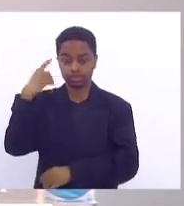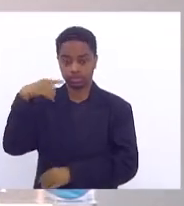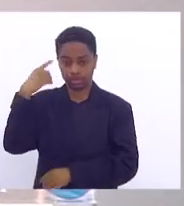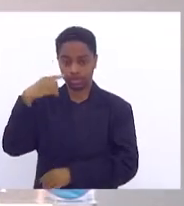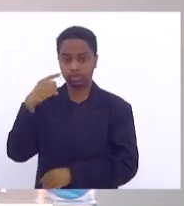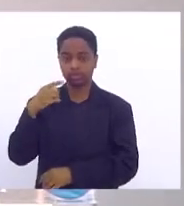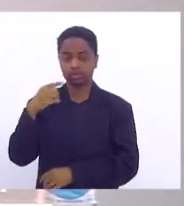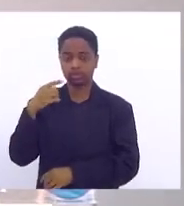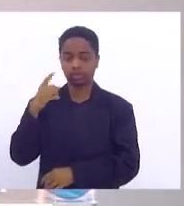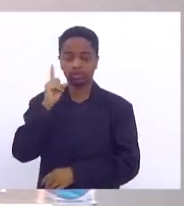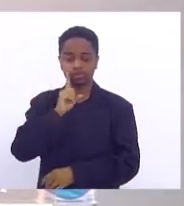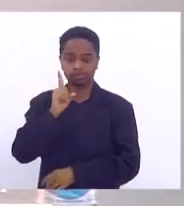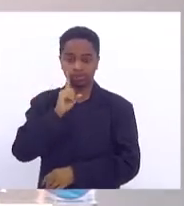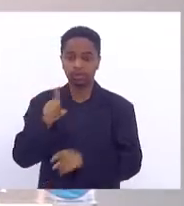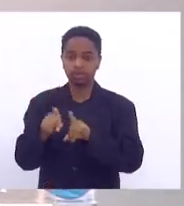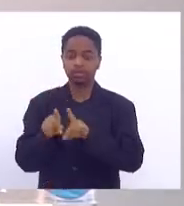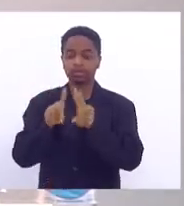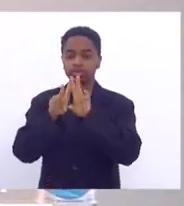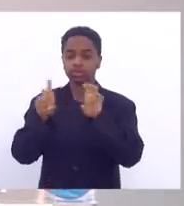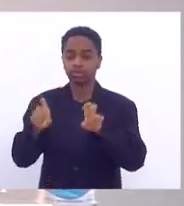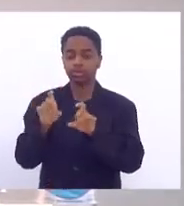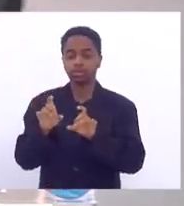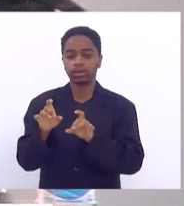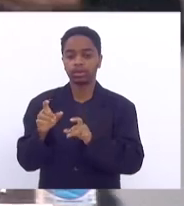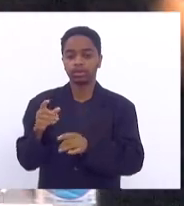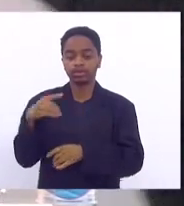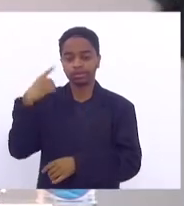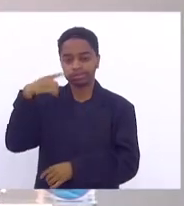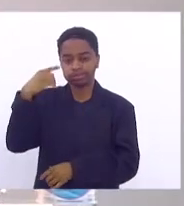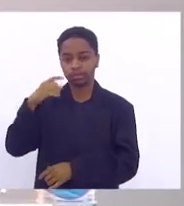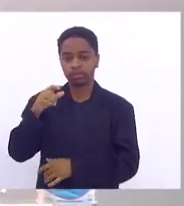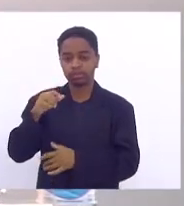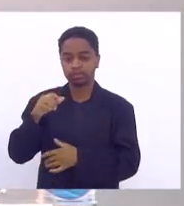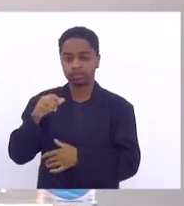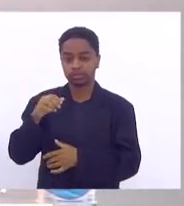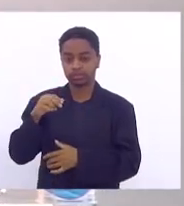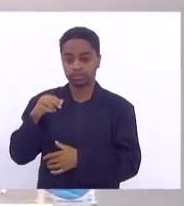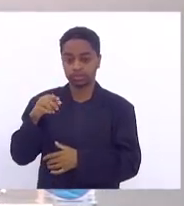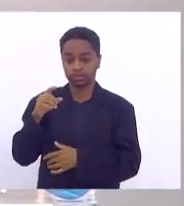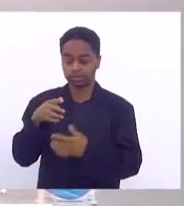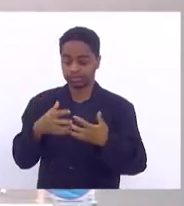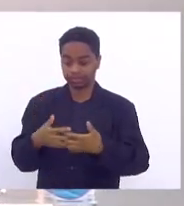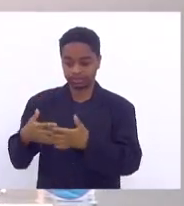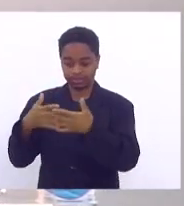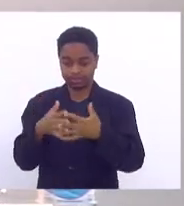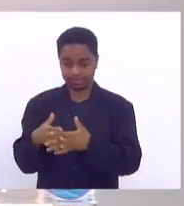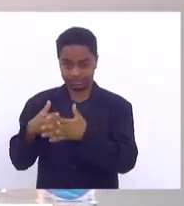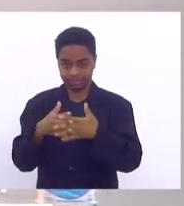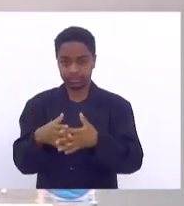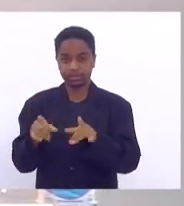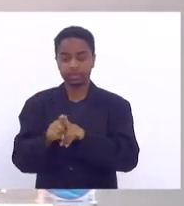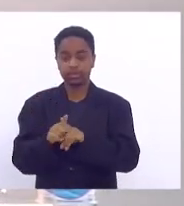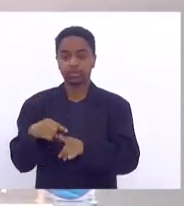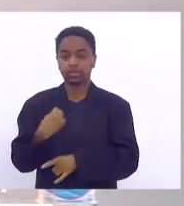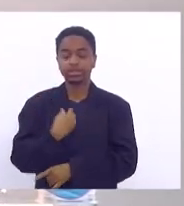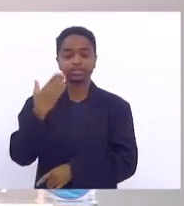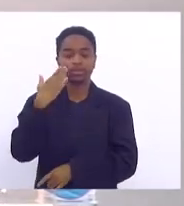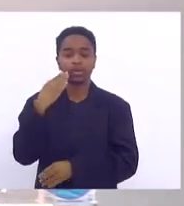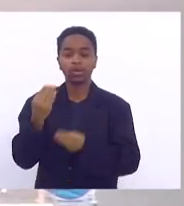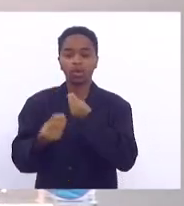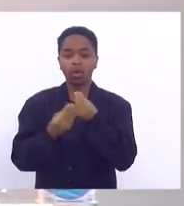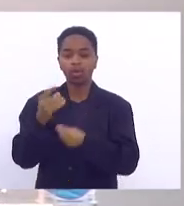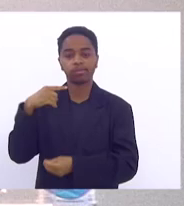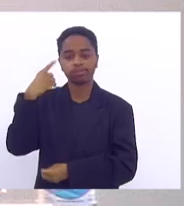o solto é especialista em Direito direito norte--americano todos nós do ramo jurídico sabemos o quanto o direito norte--americano